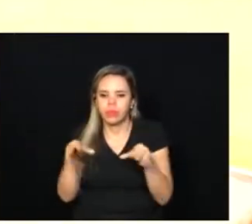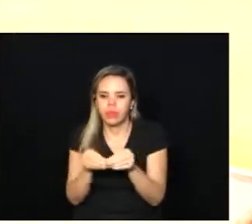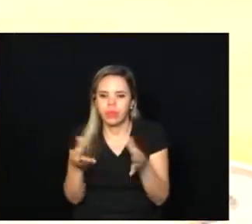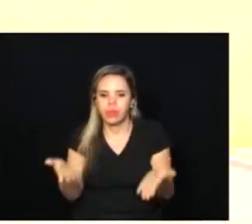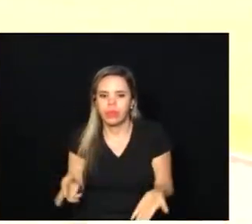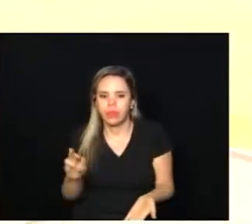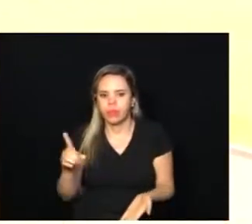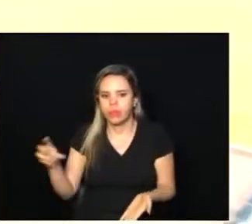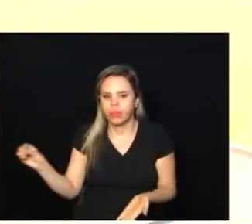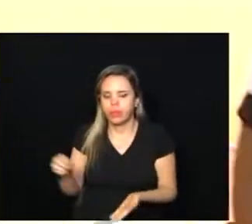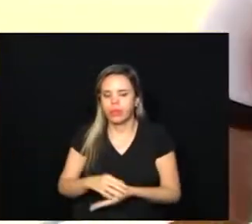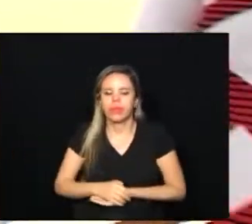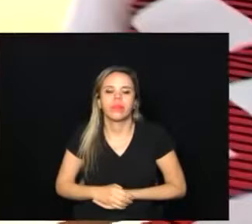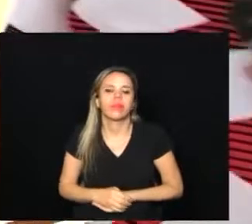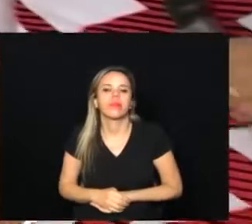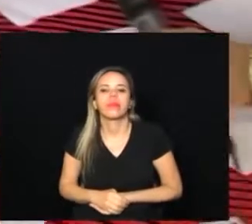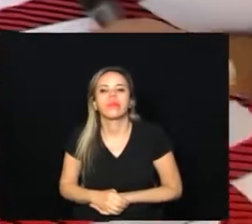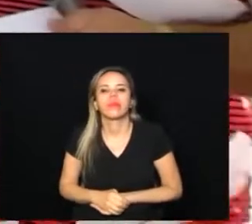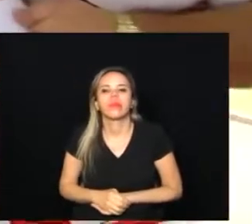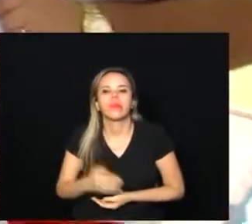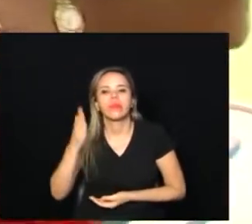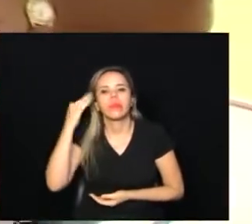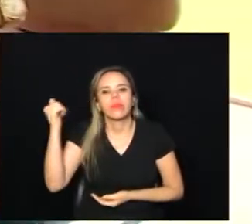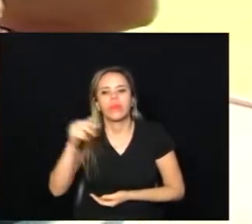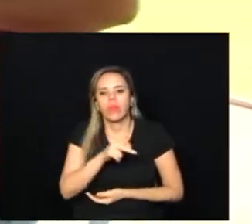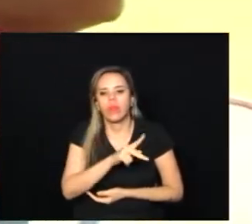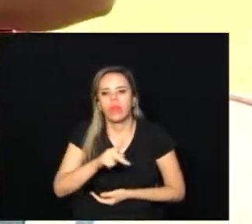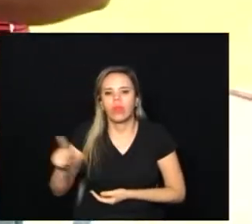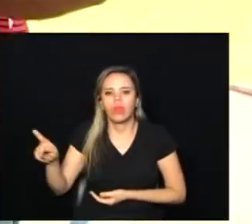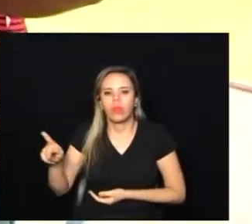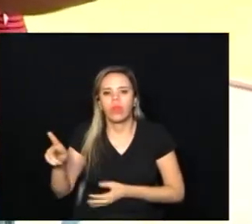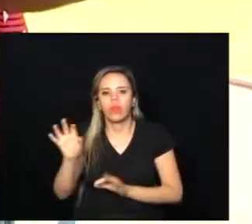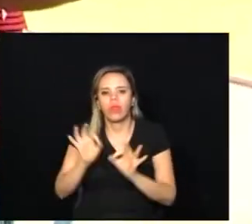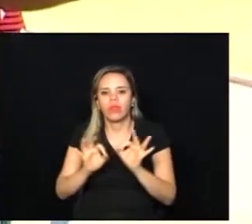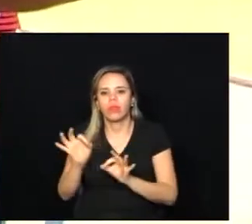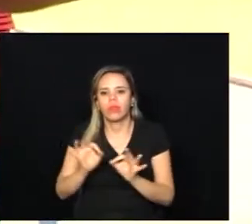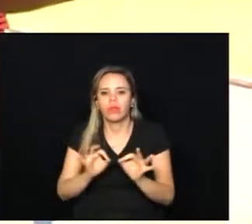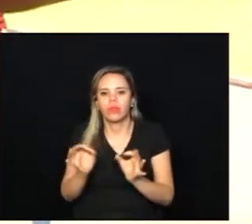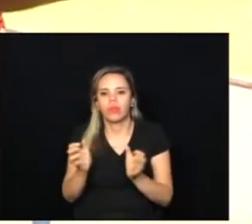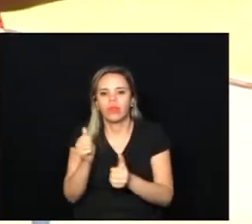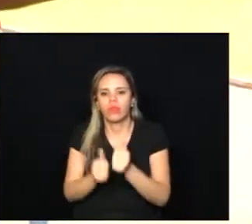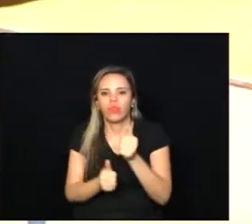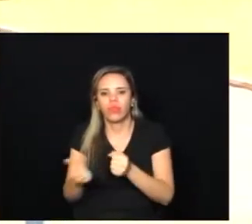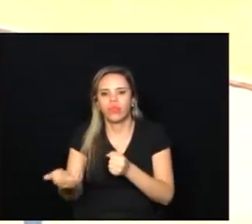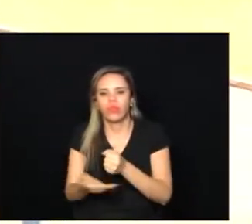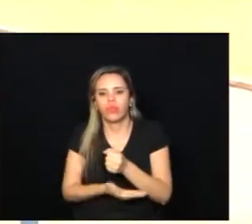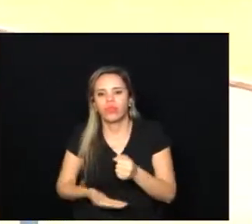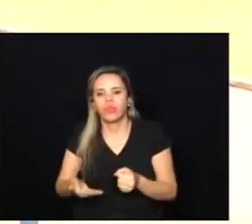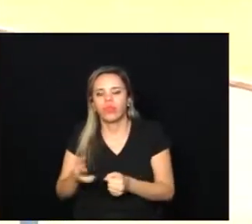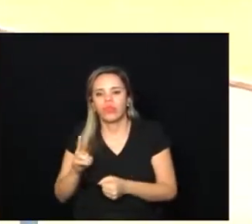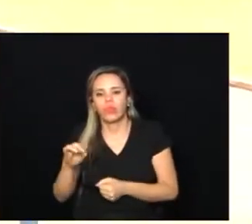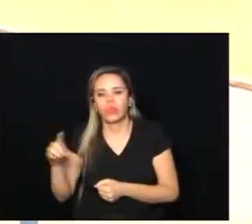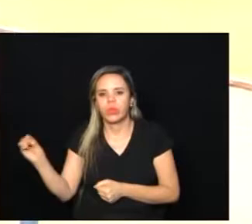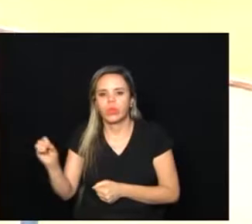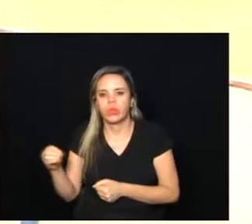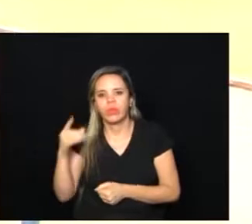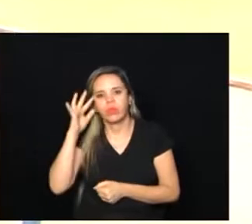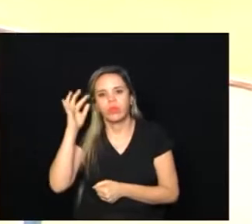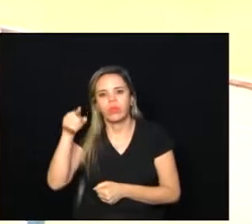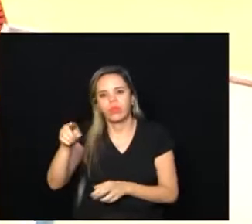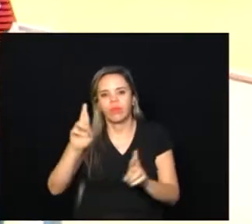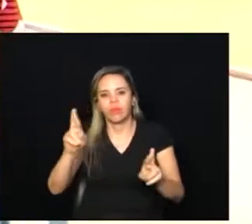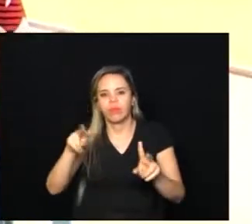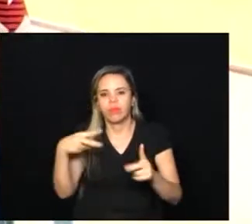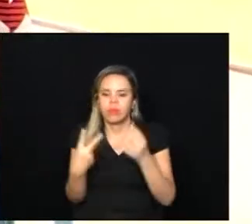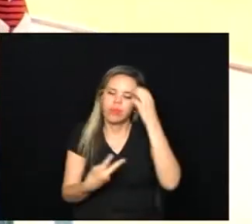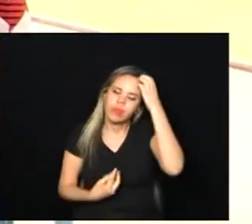com o Ricardo Moraes, que é o famoso presidente, não é, da organização de futebol amador. Ô Ricardo, imagino que a sua